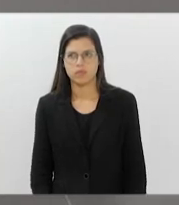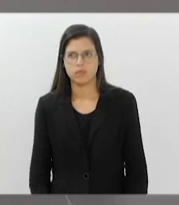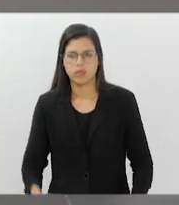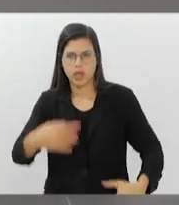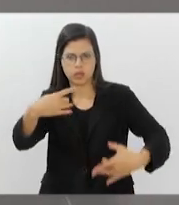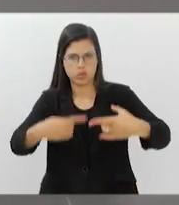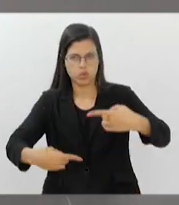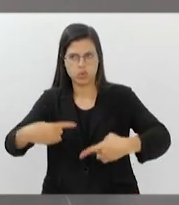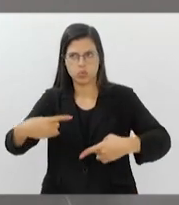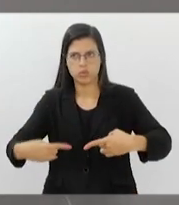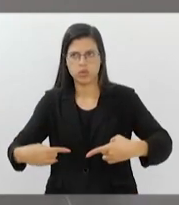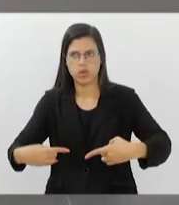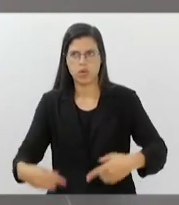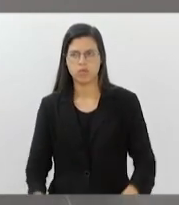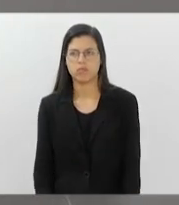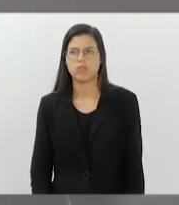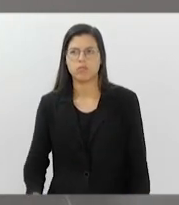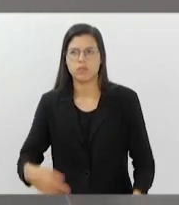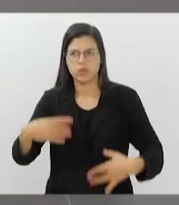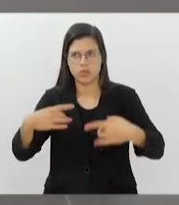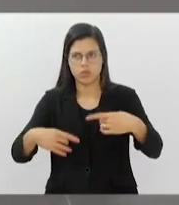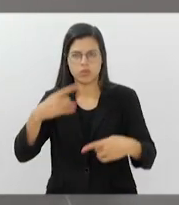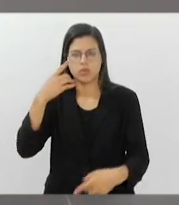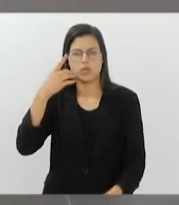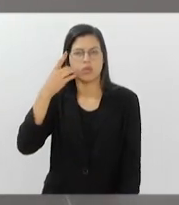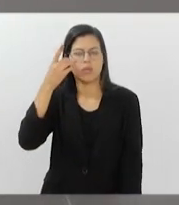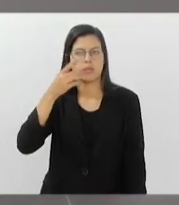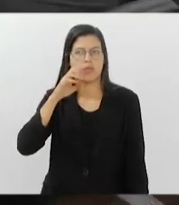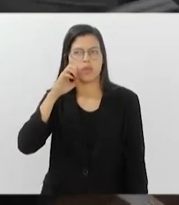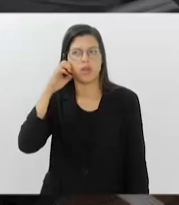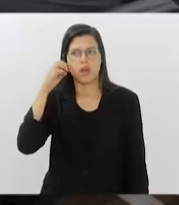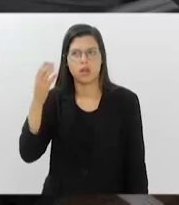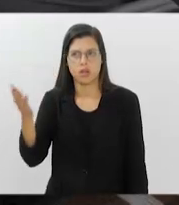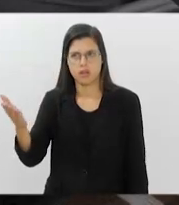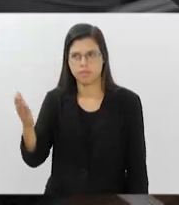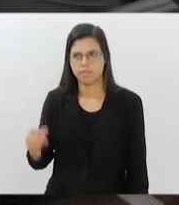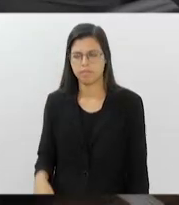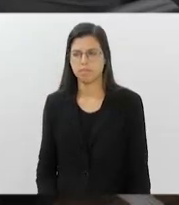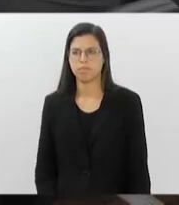Em discussão. Para discutir, presidente. Perfeitamente. Deputada Élica